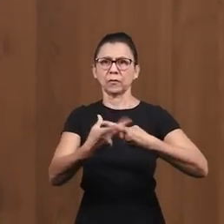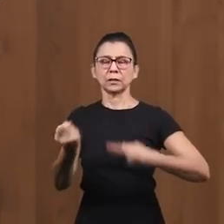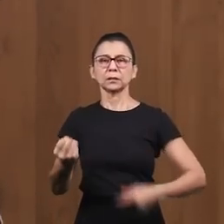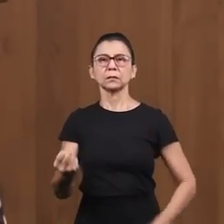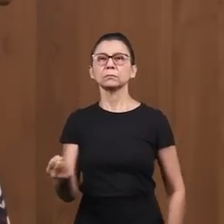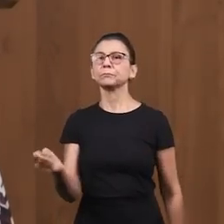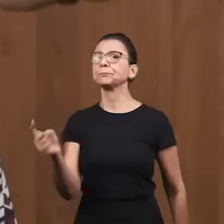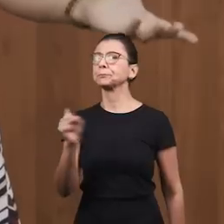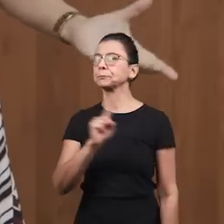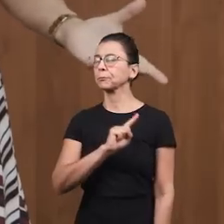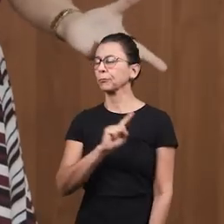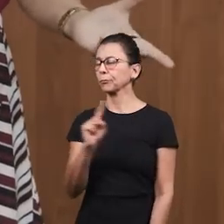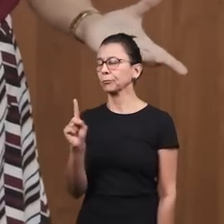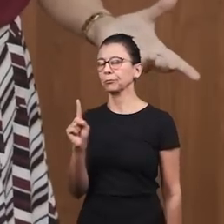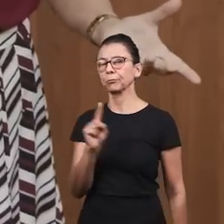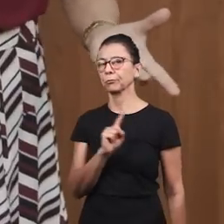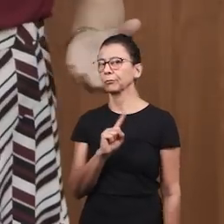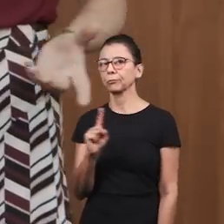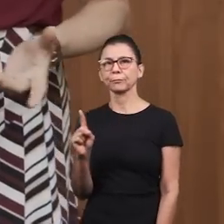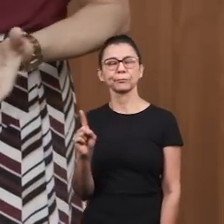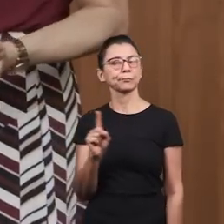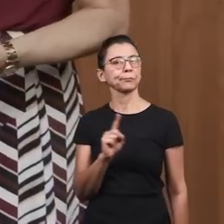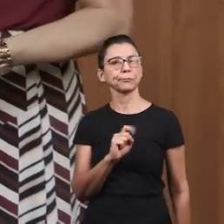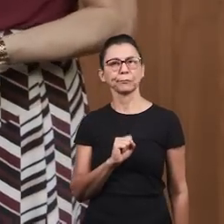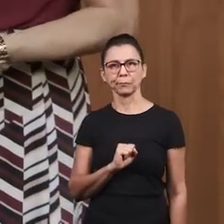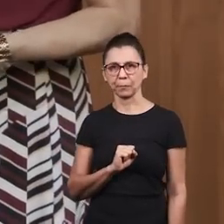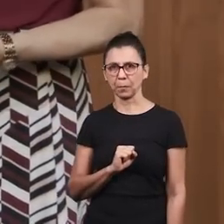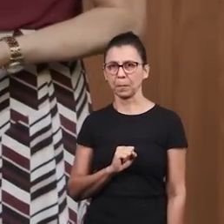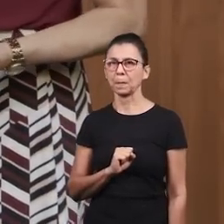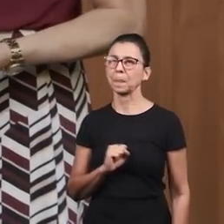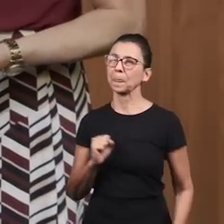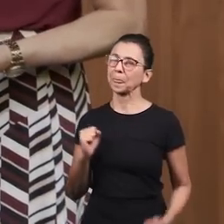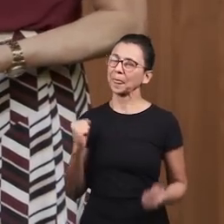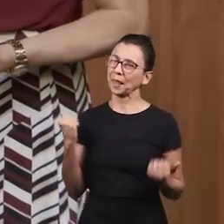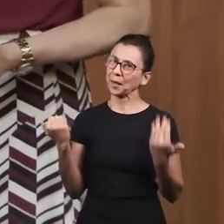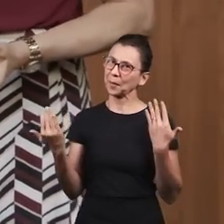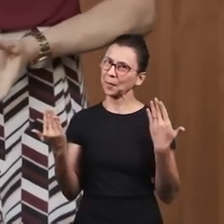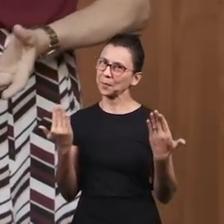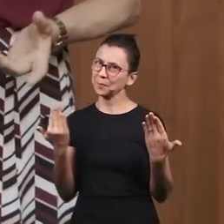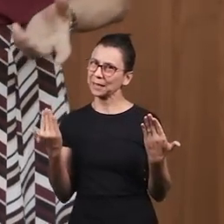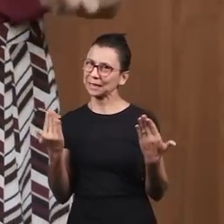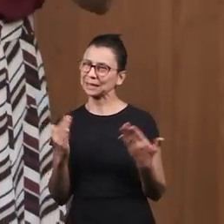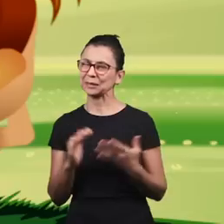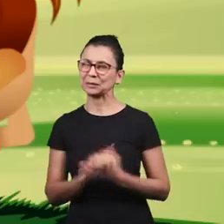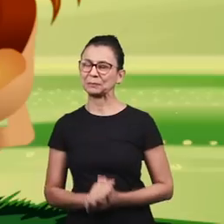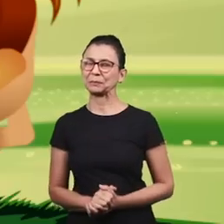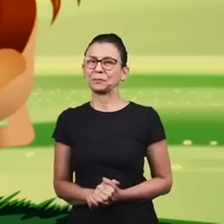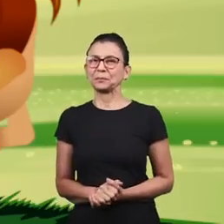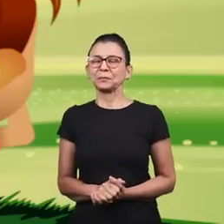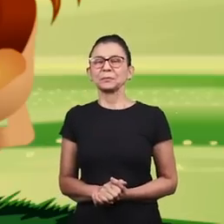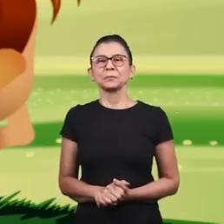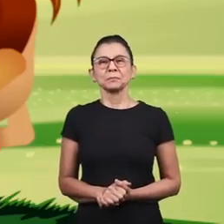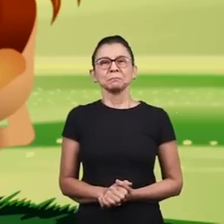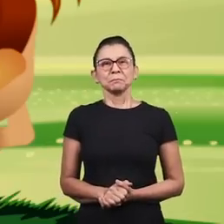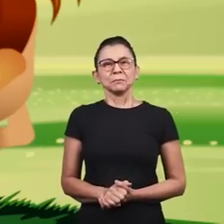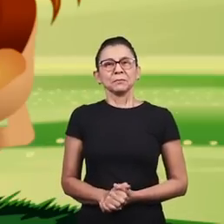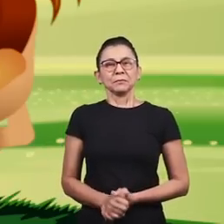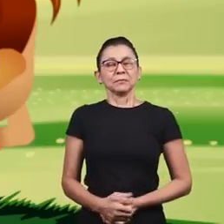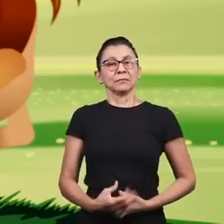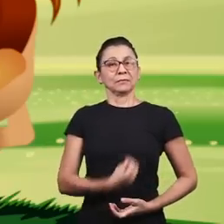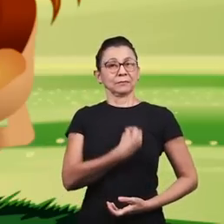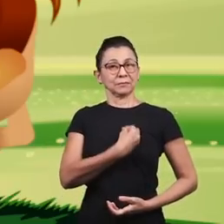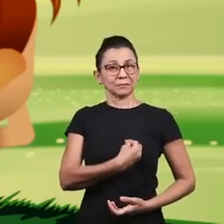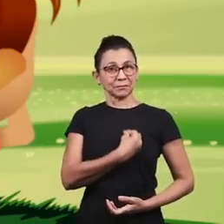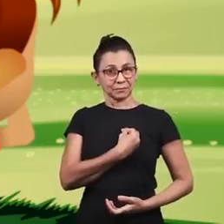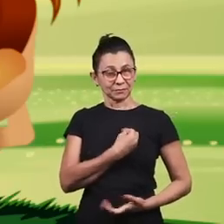Não, ele não vai vencer a corrida. Na nossa vida, acontece a mesma